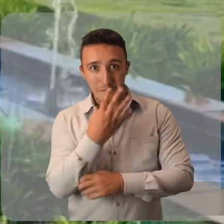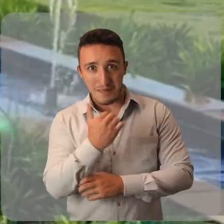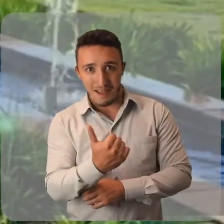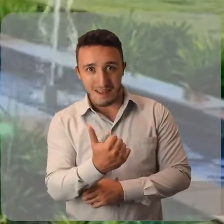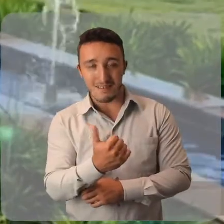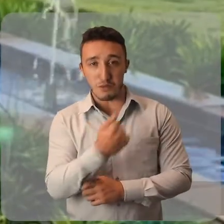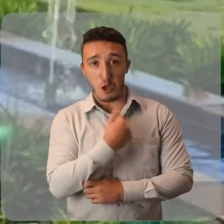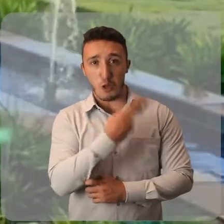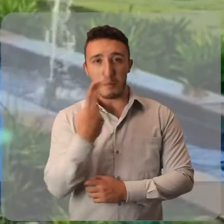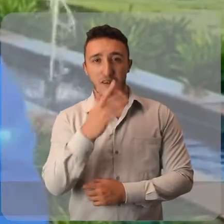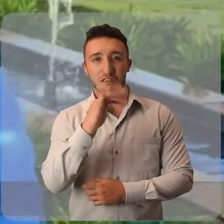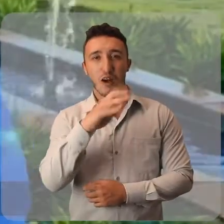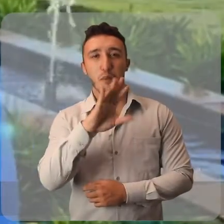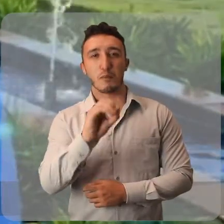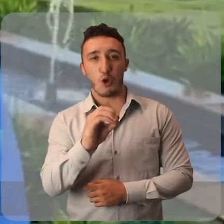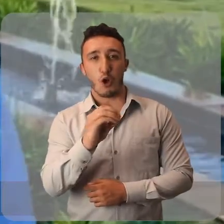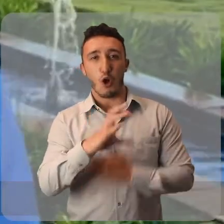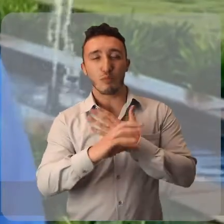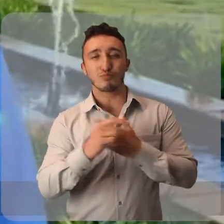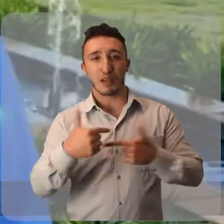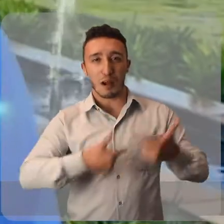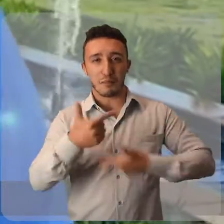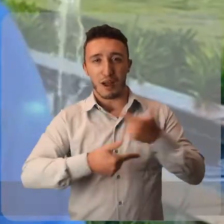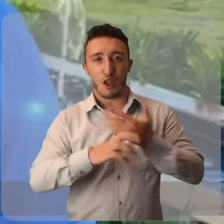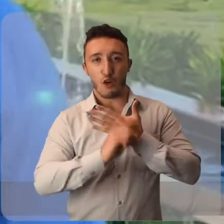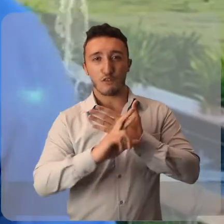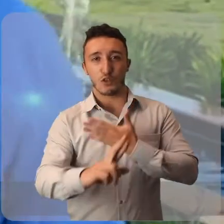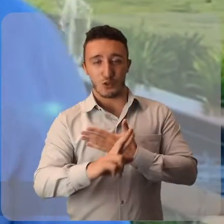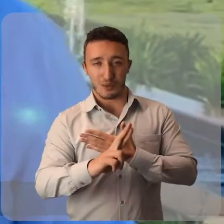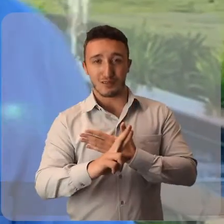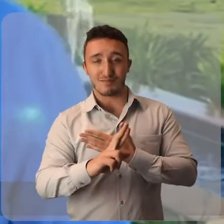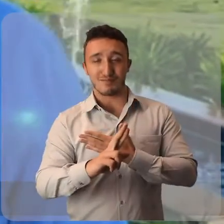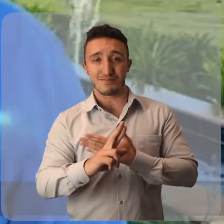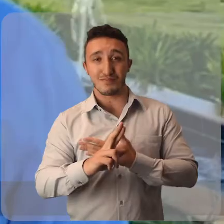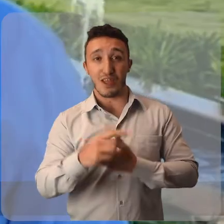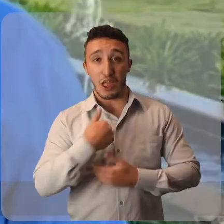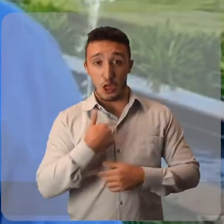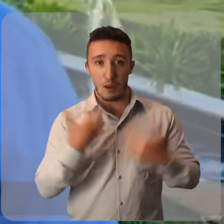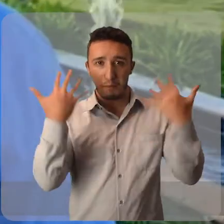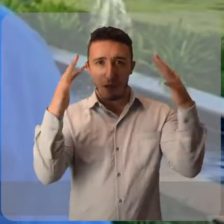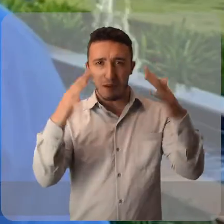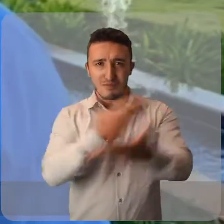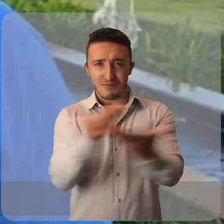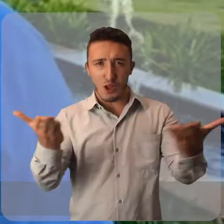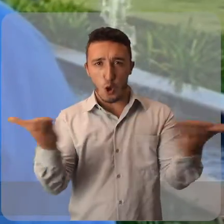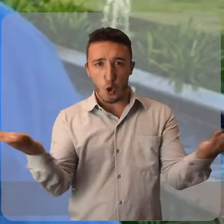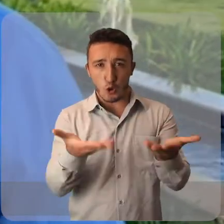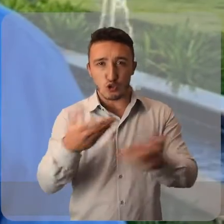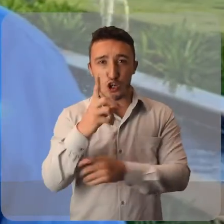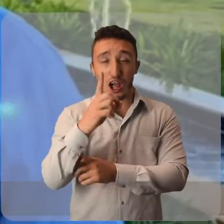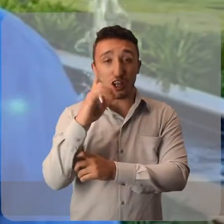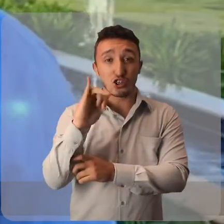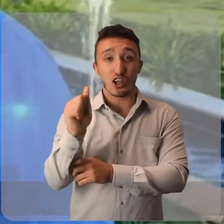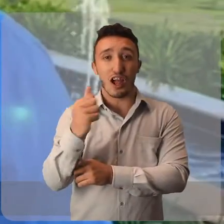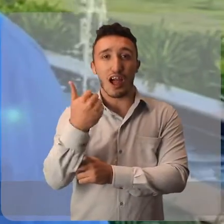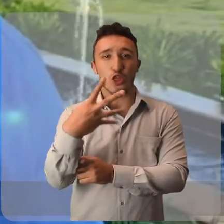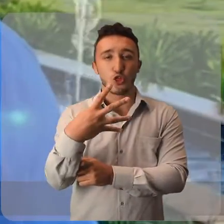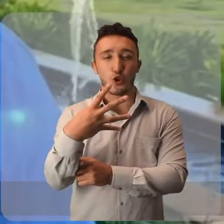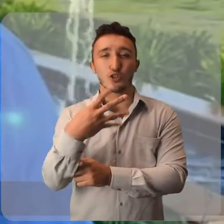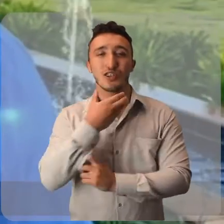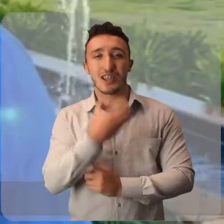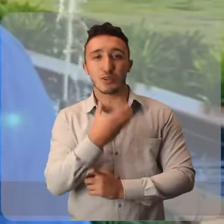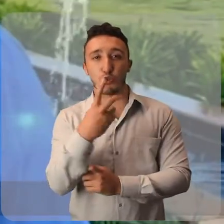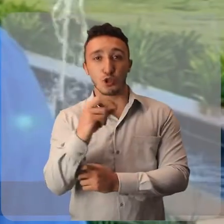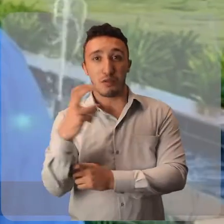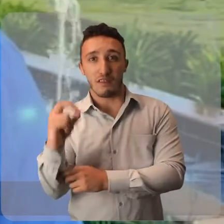Olá pessoal, tudo bem? Eu sou Fábio Valgas, o ouvidor-geral da União Adjunto. Queria parabenizar hoje, nesse 14 de